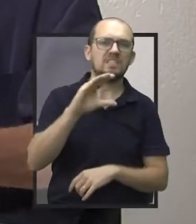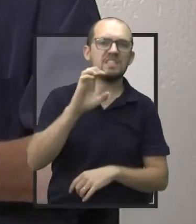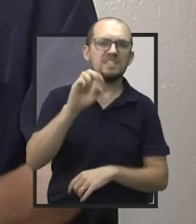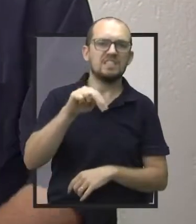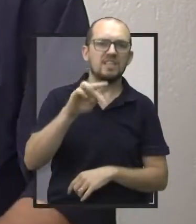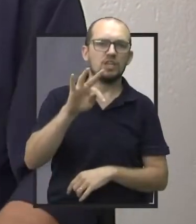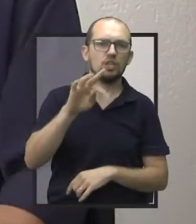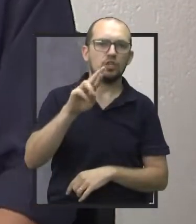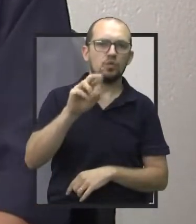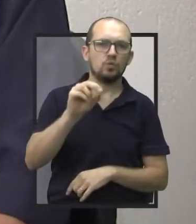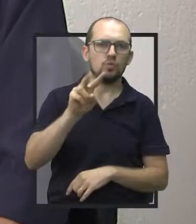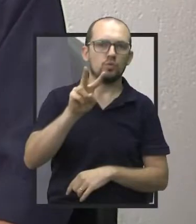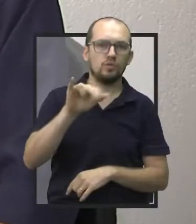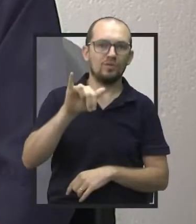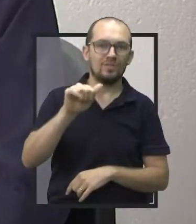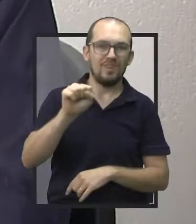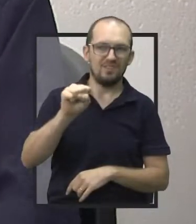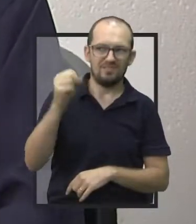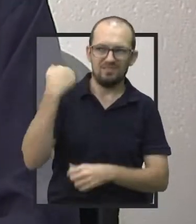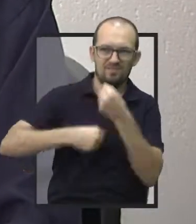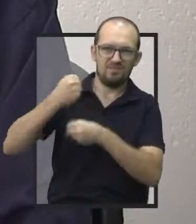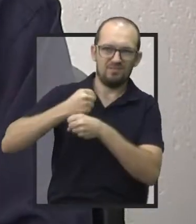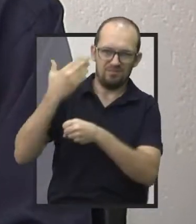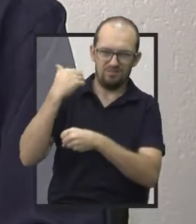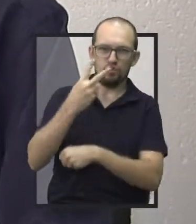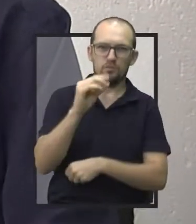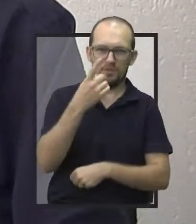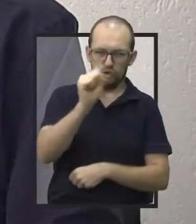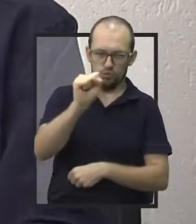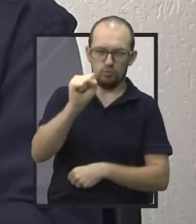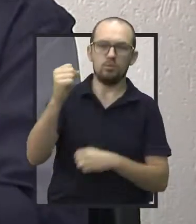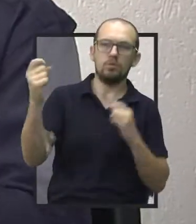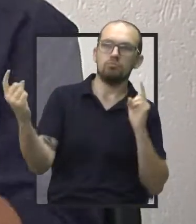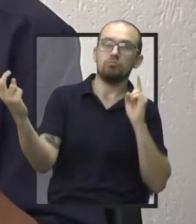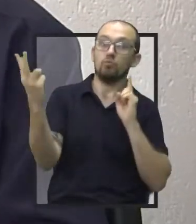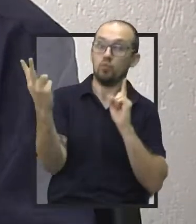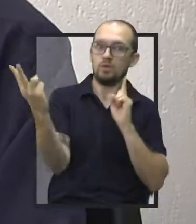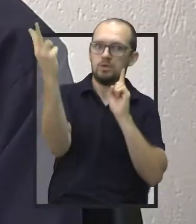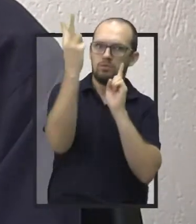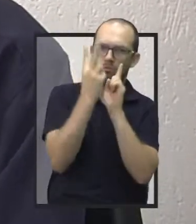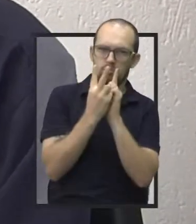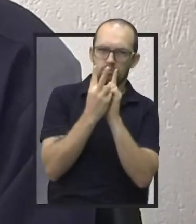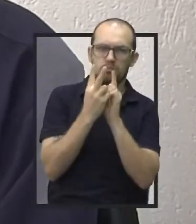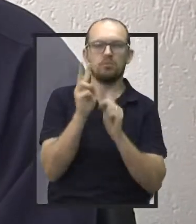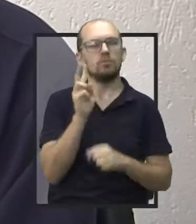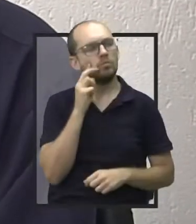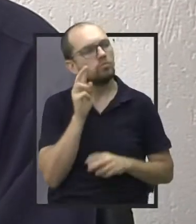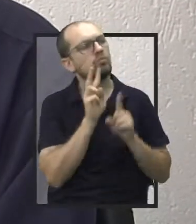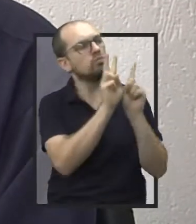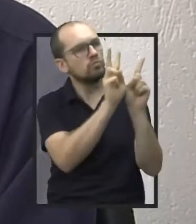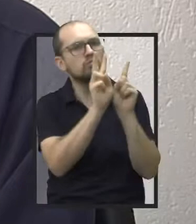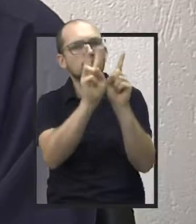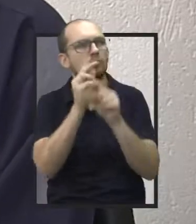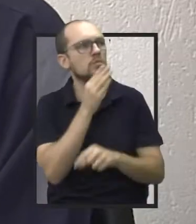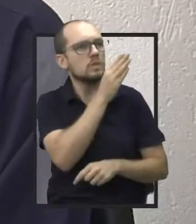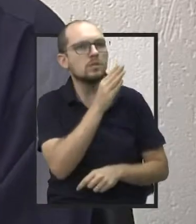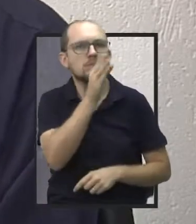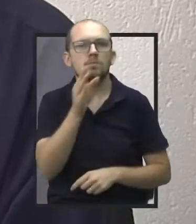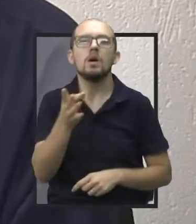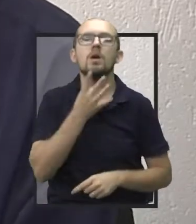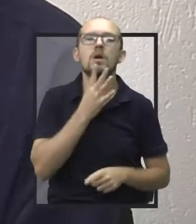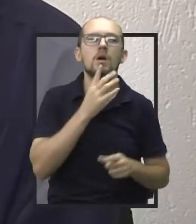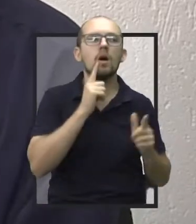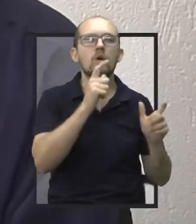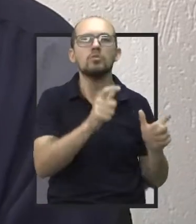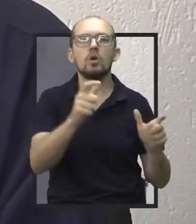2.018 e estiver aqui dois colaboradores da empresa vistoriando esses viadutos e nós colocávamos a ele a necessidade